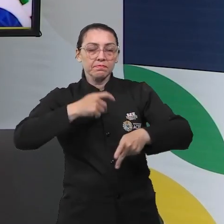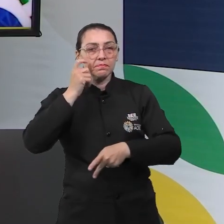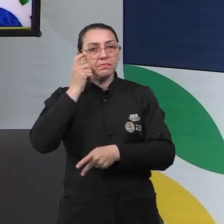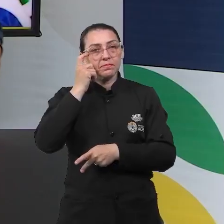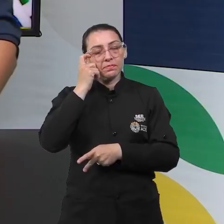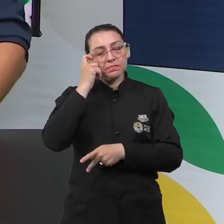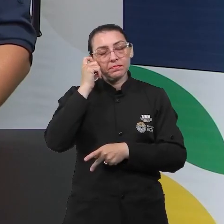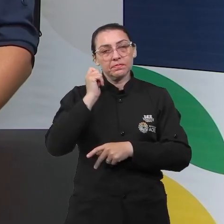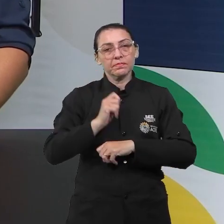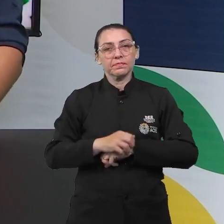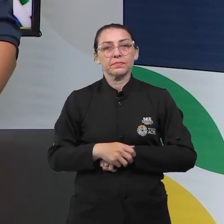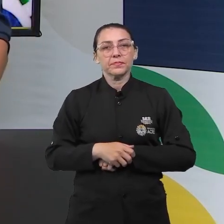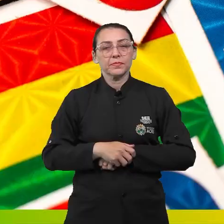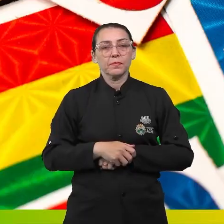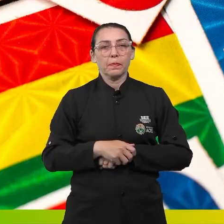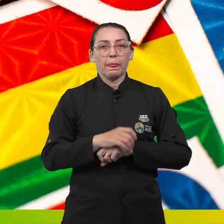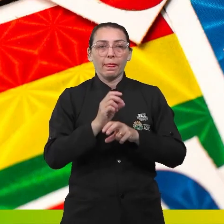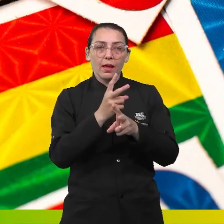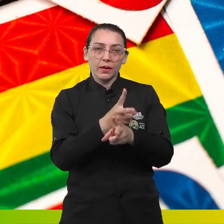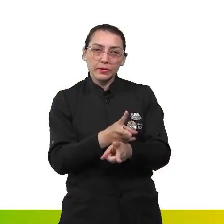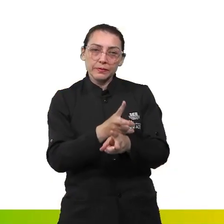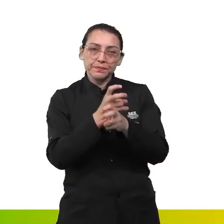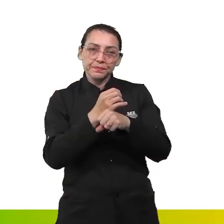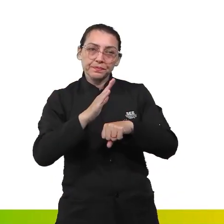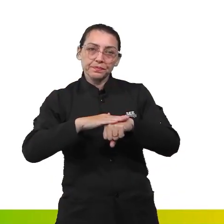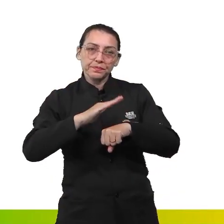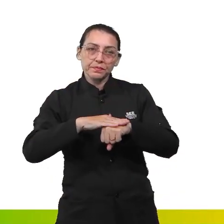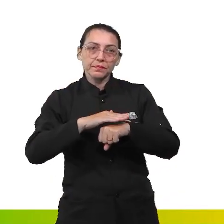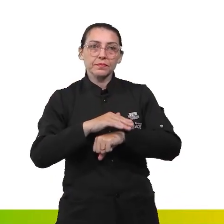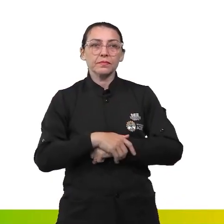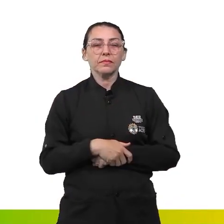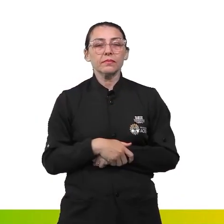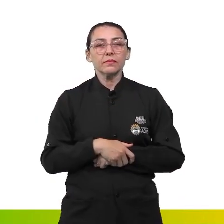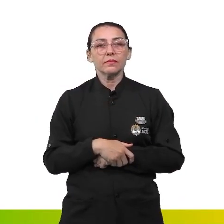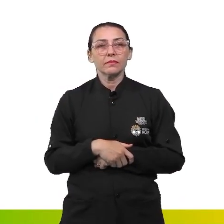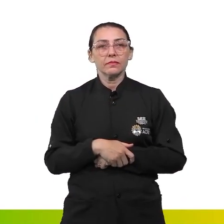Maravilha? Vamos explorar um pouquinho mais isso aí.